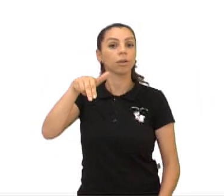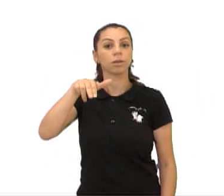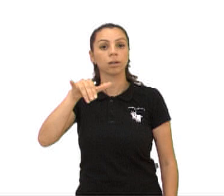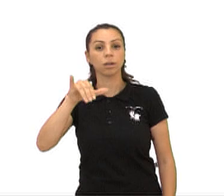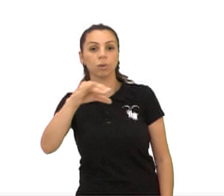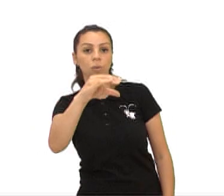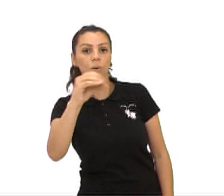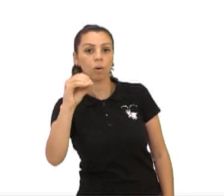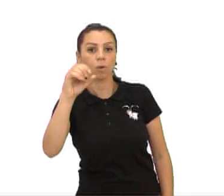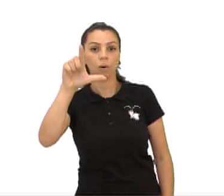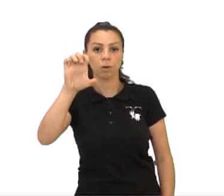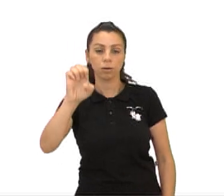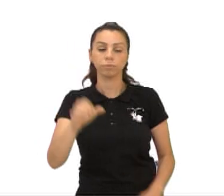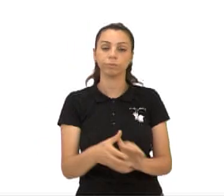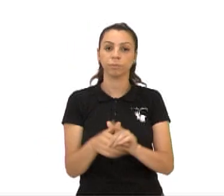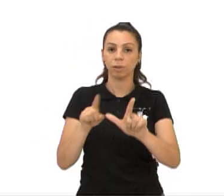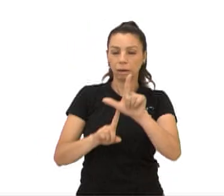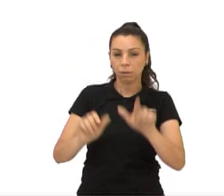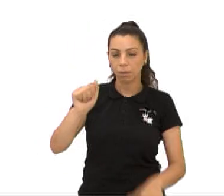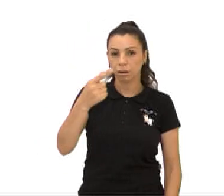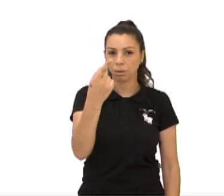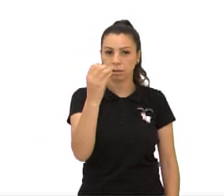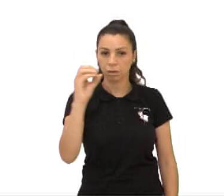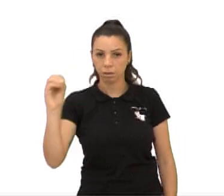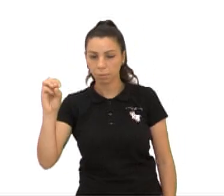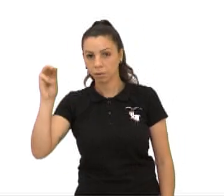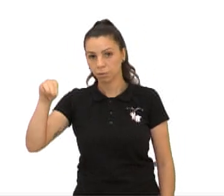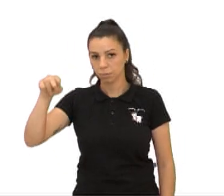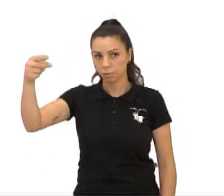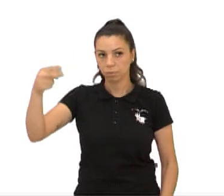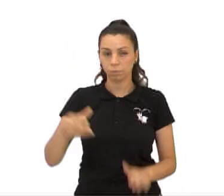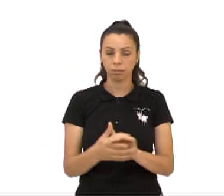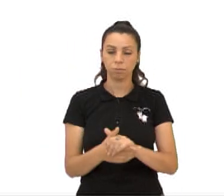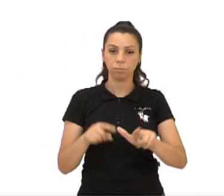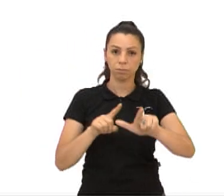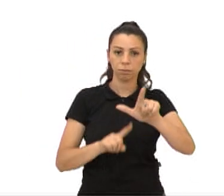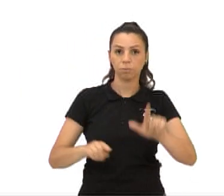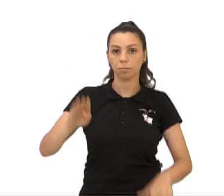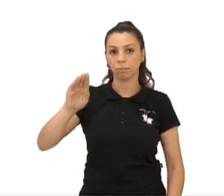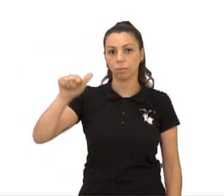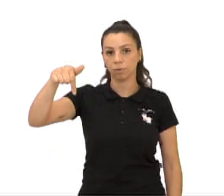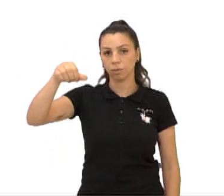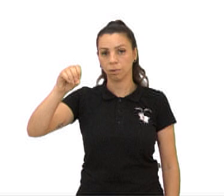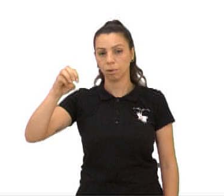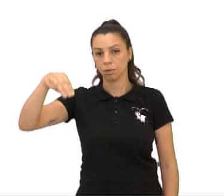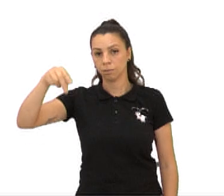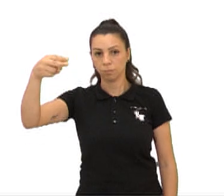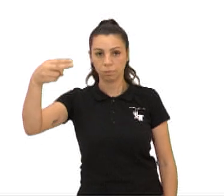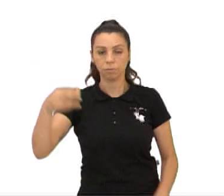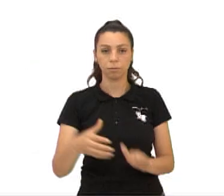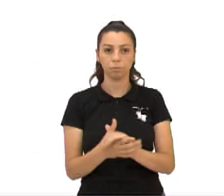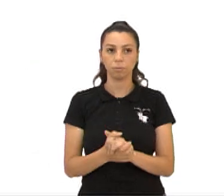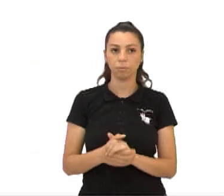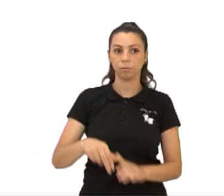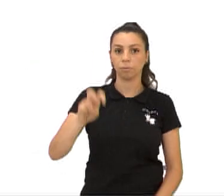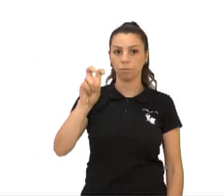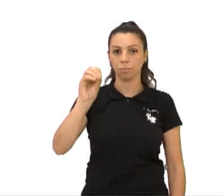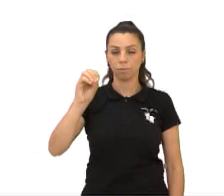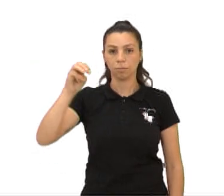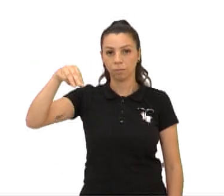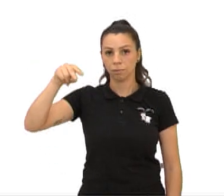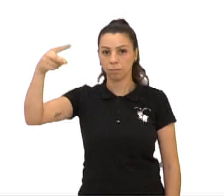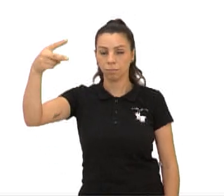Nicole? Letra A, 100 metros quadrados. Letra B, 70 metros quadrados. Letra C, 50